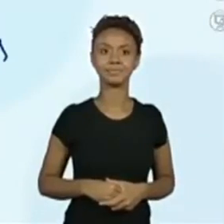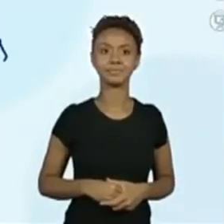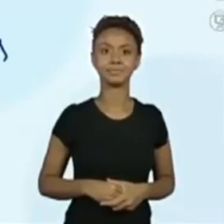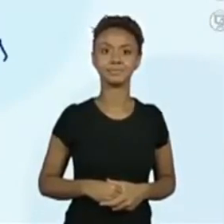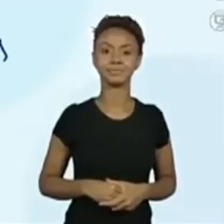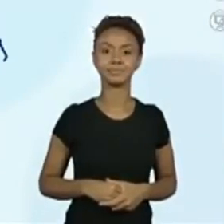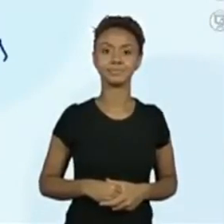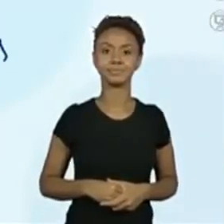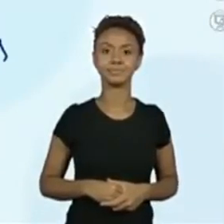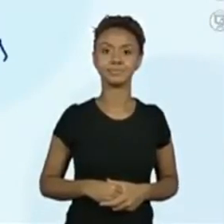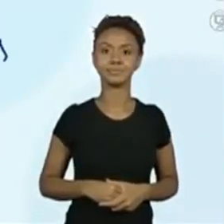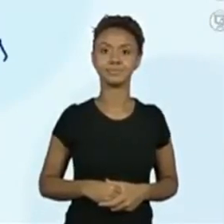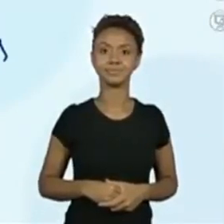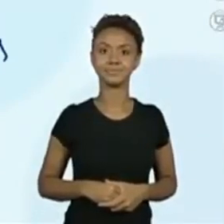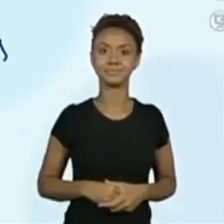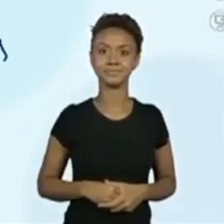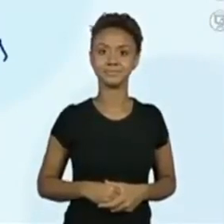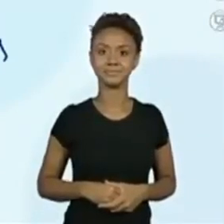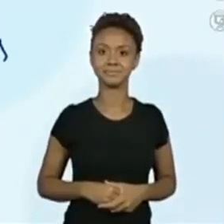Contando.